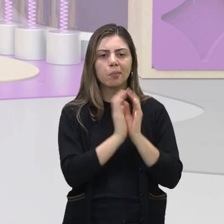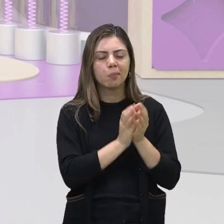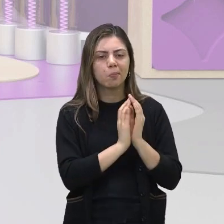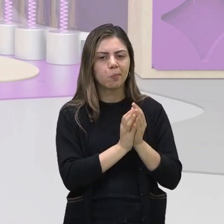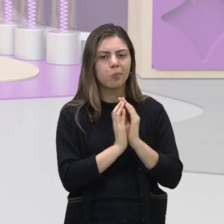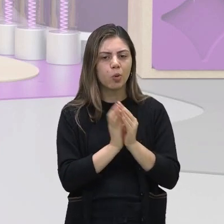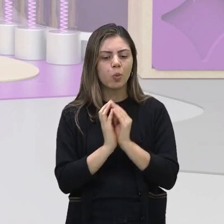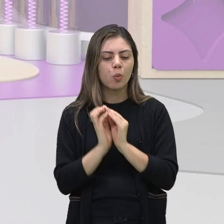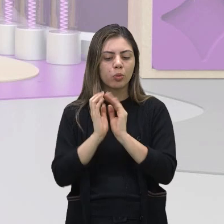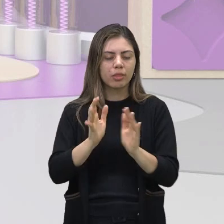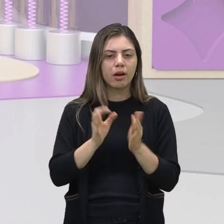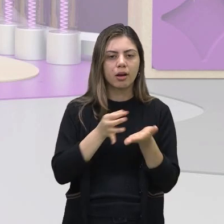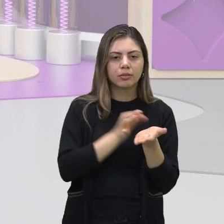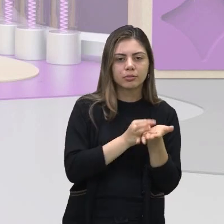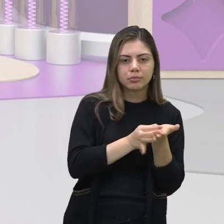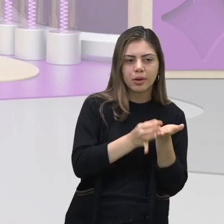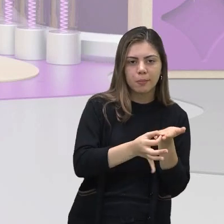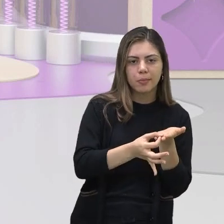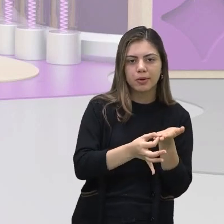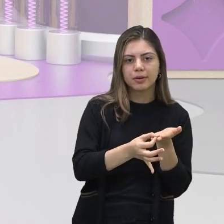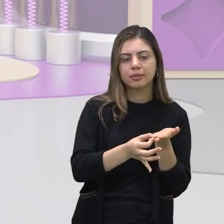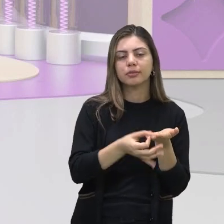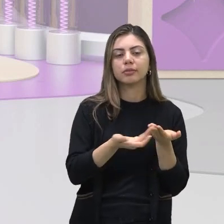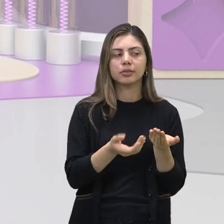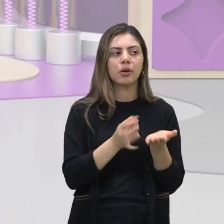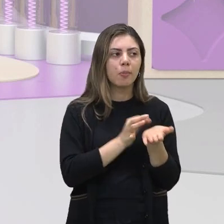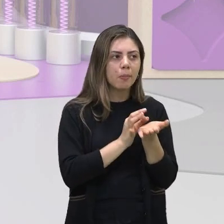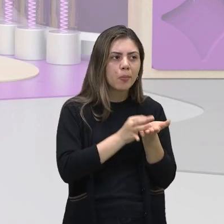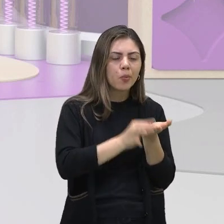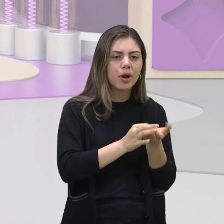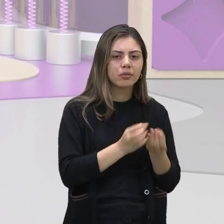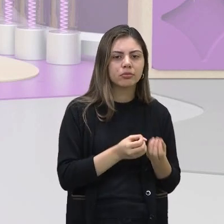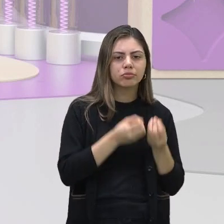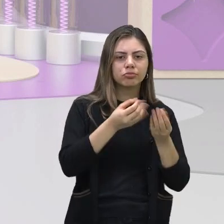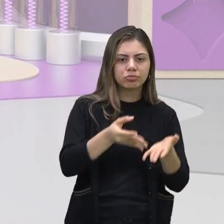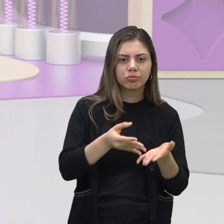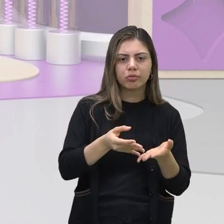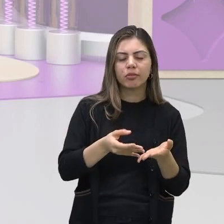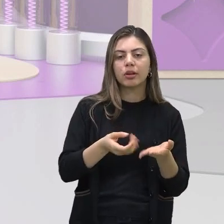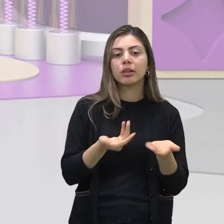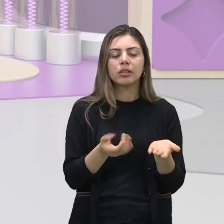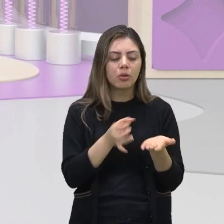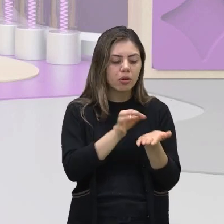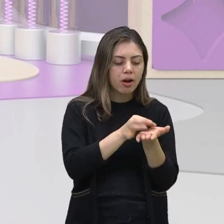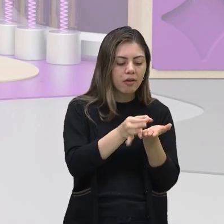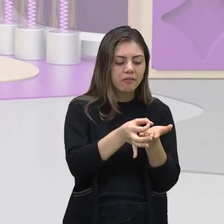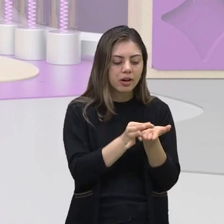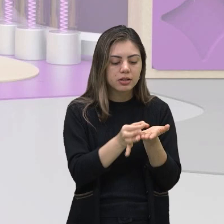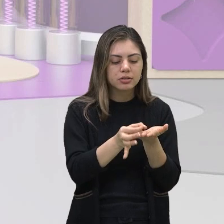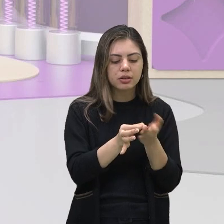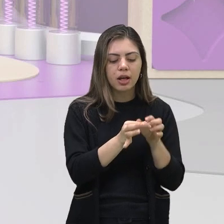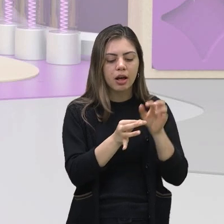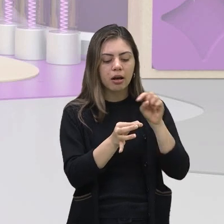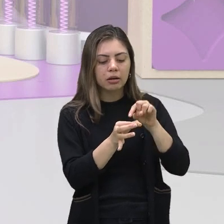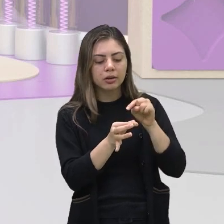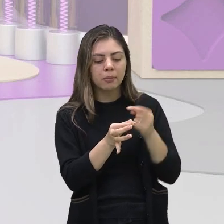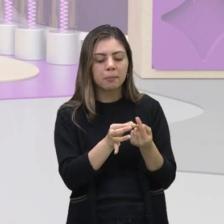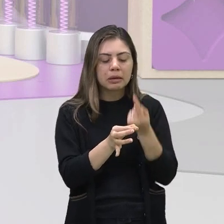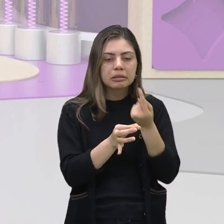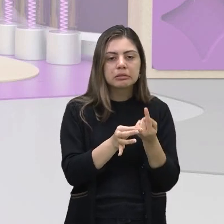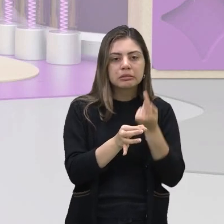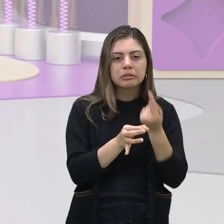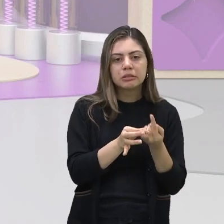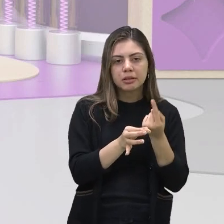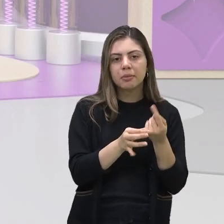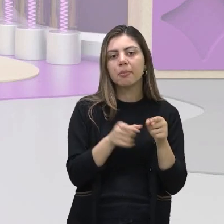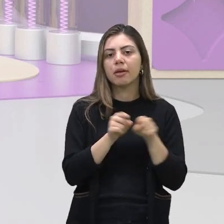referindo moeda e dado. Então, lançamento de uma moeda com a face, nós vamos analisar, né, com a face voltada para cima, e